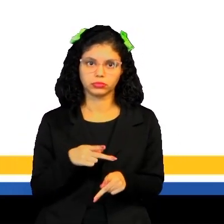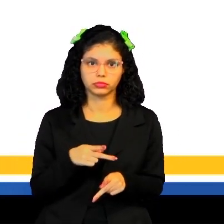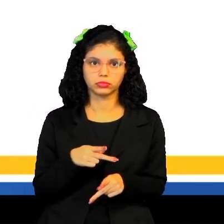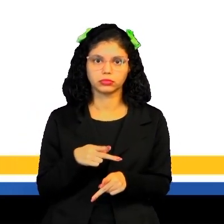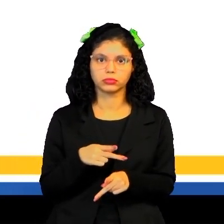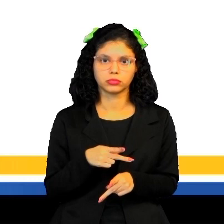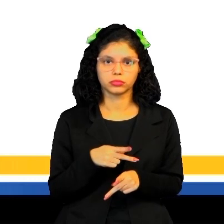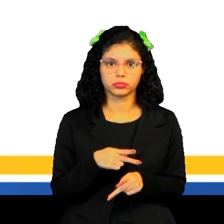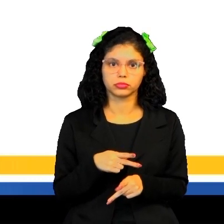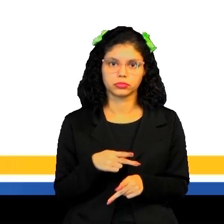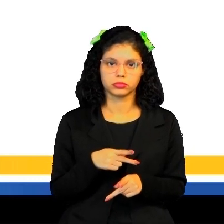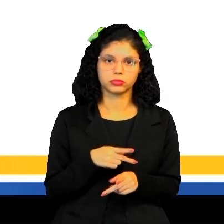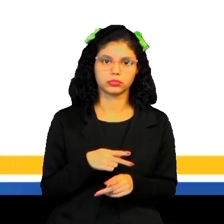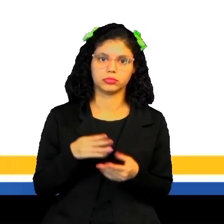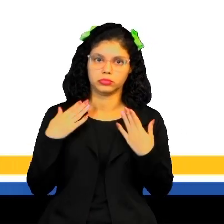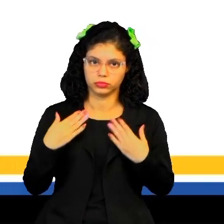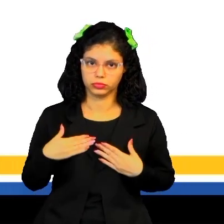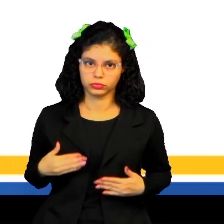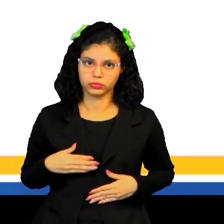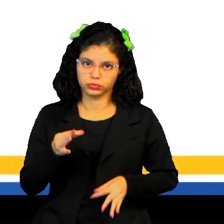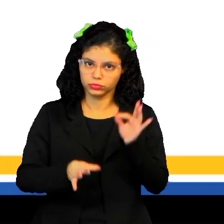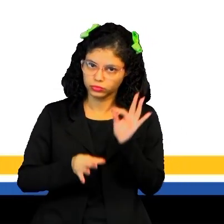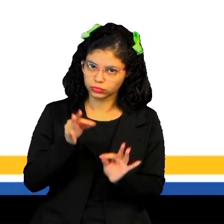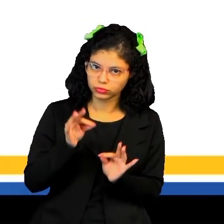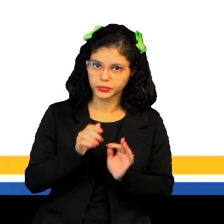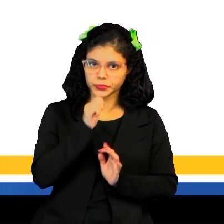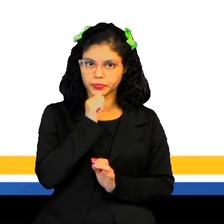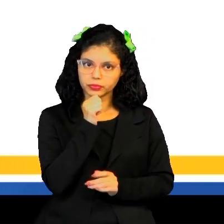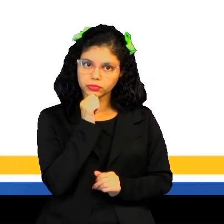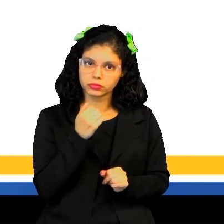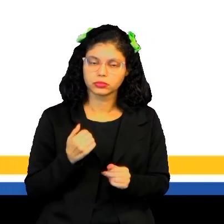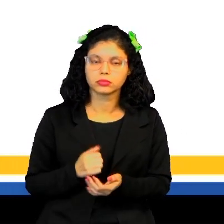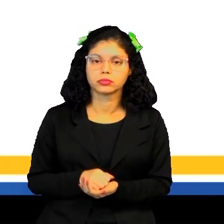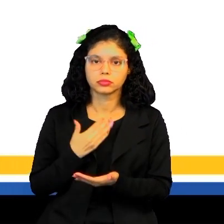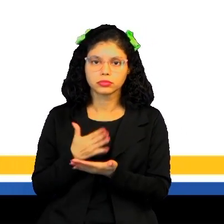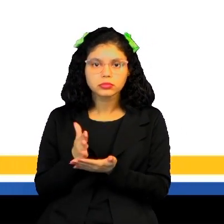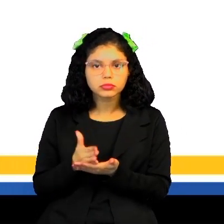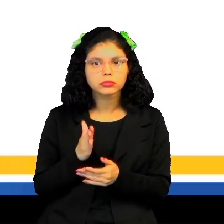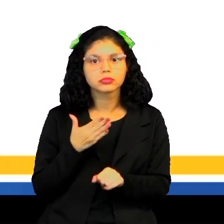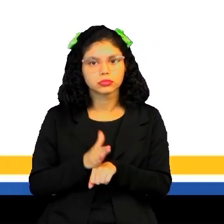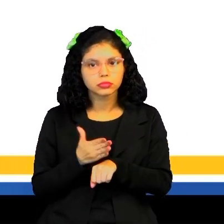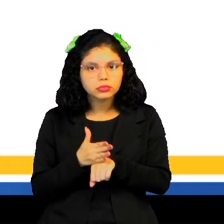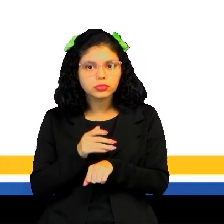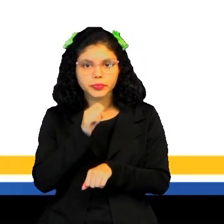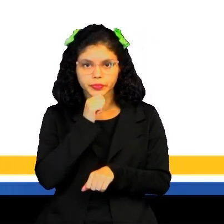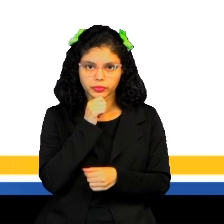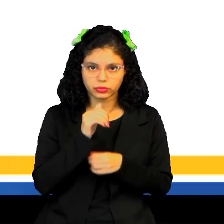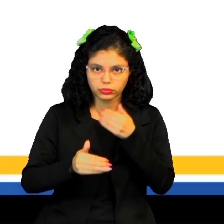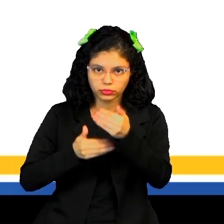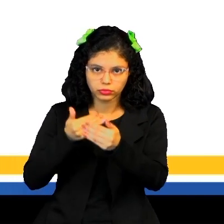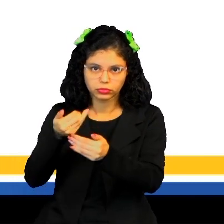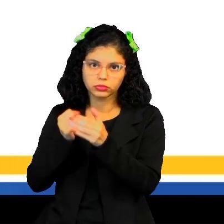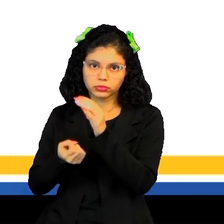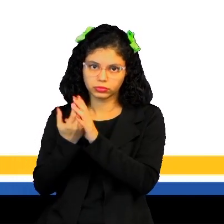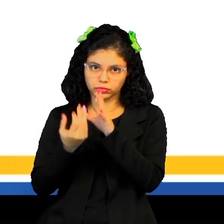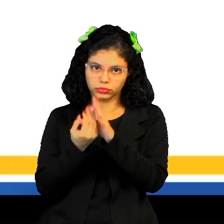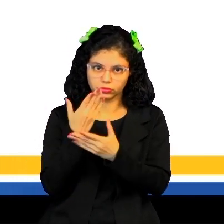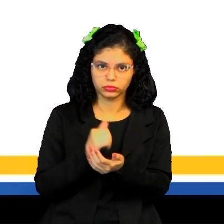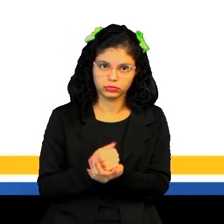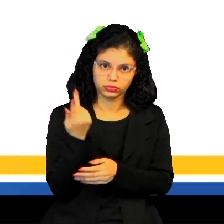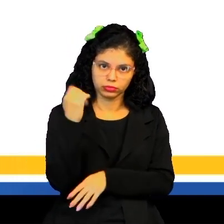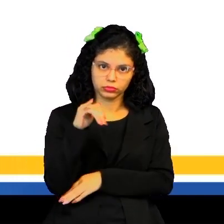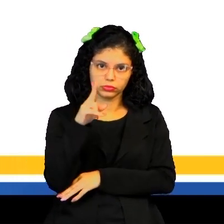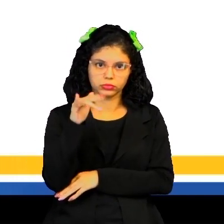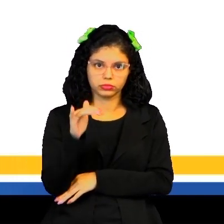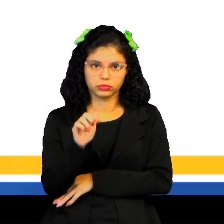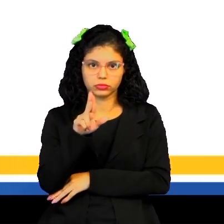direito civil ou corpus juris civilis, né, uma obra jurídica desenvolvida durante o governo de Justiniano I no Império